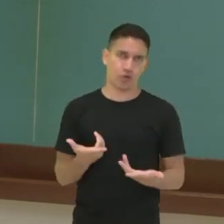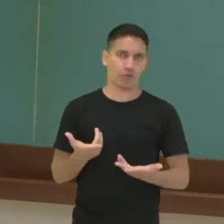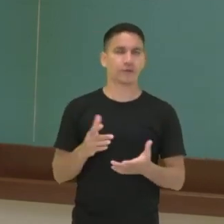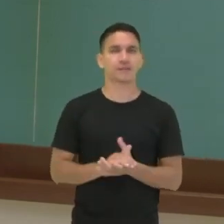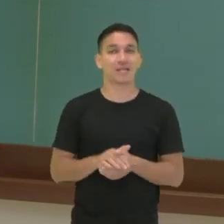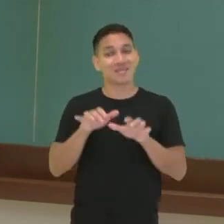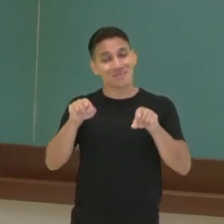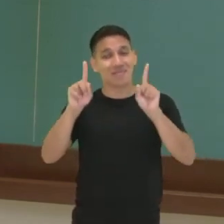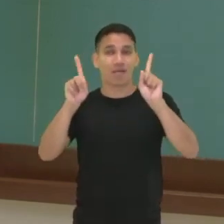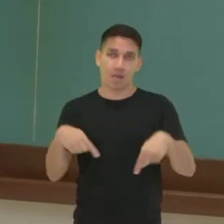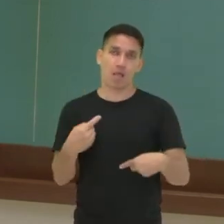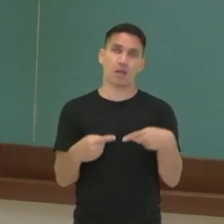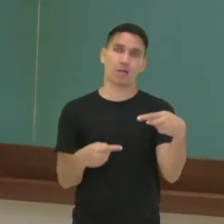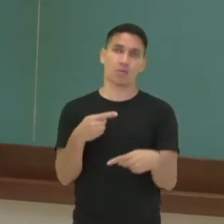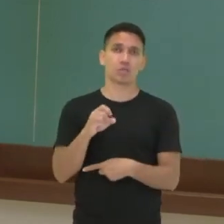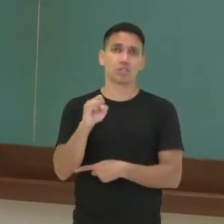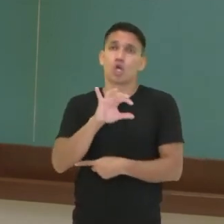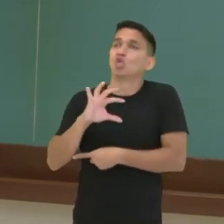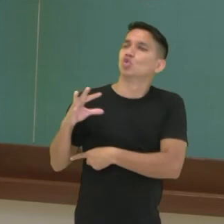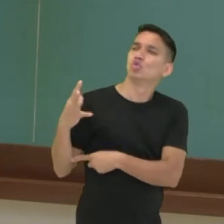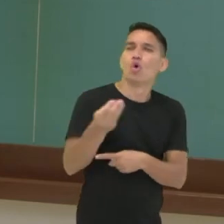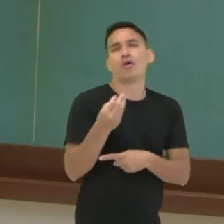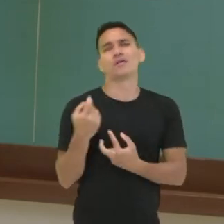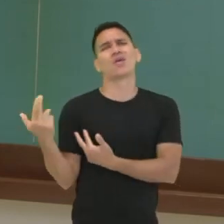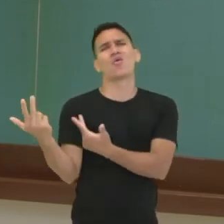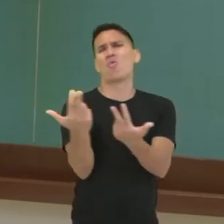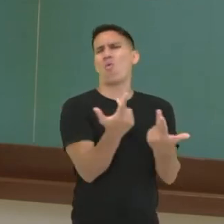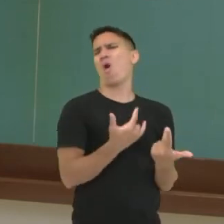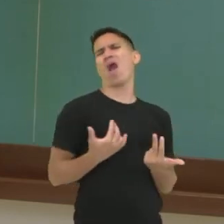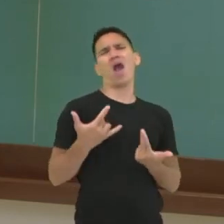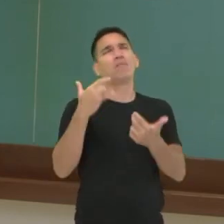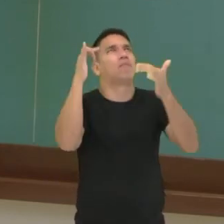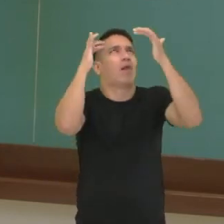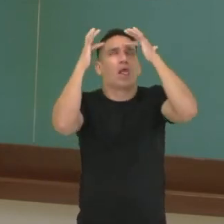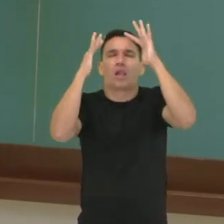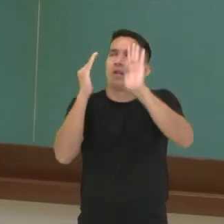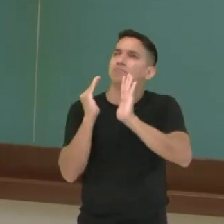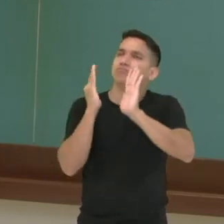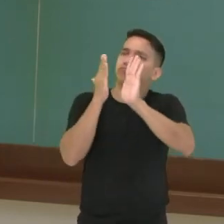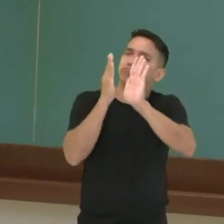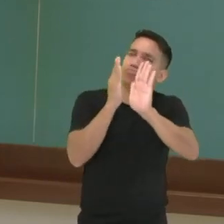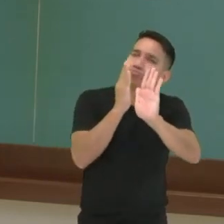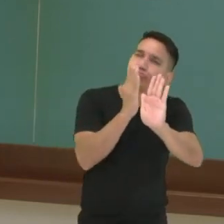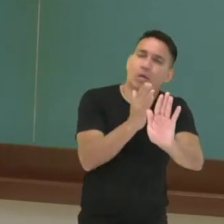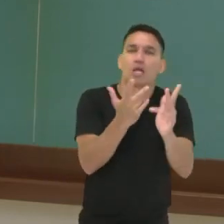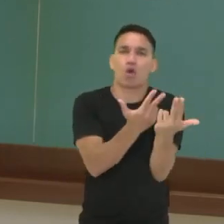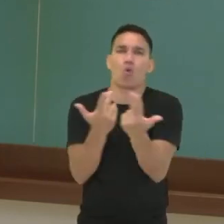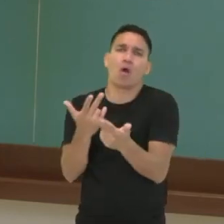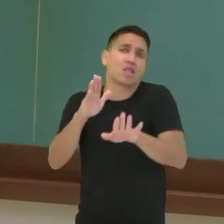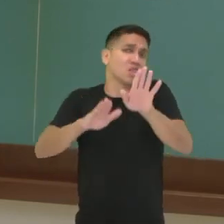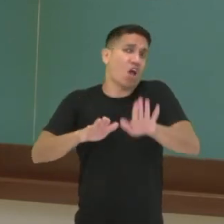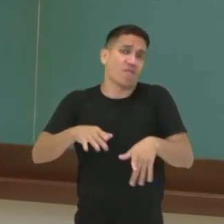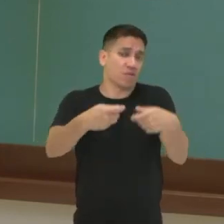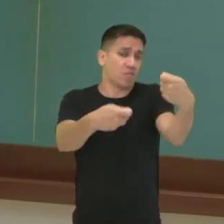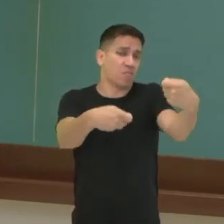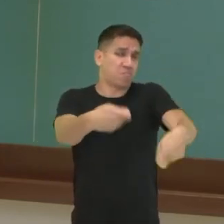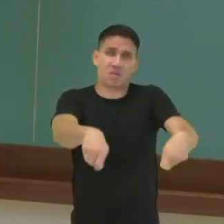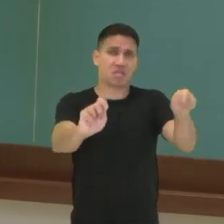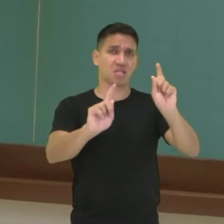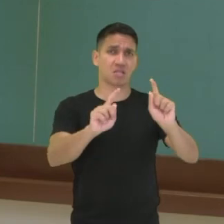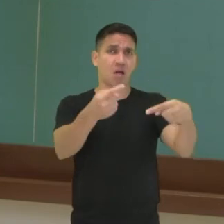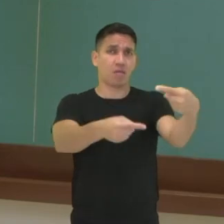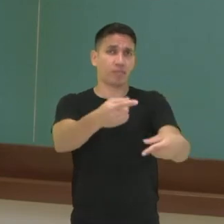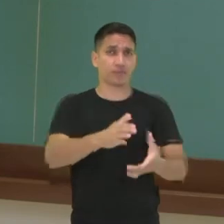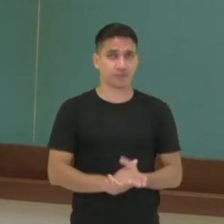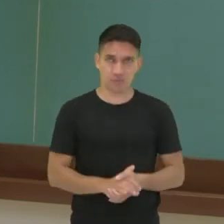é política. Se todos fossem iguais, se todos pensassem da mesma forma, talvez a política não fosse necessária.